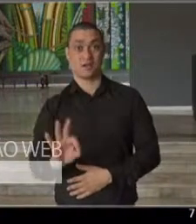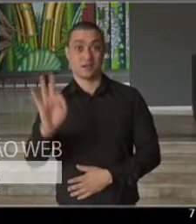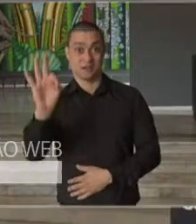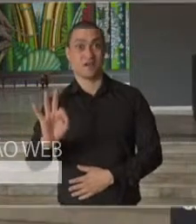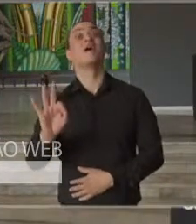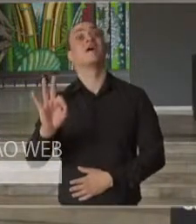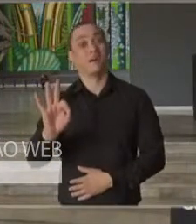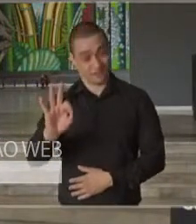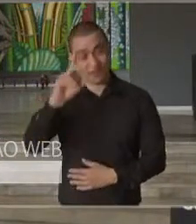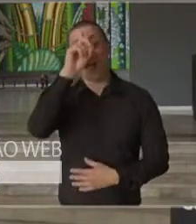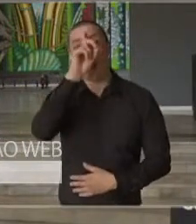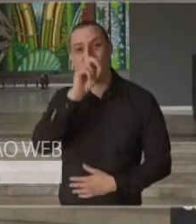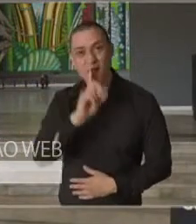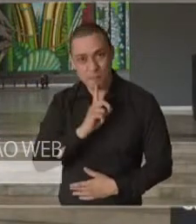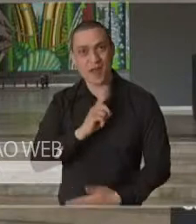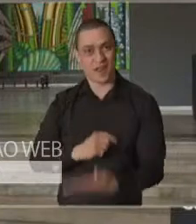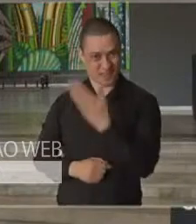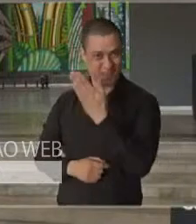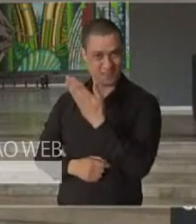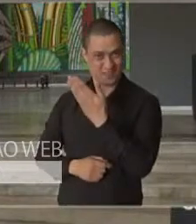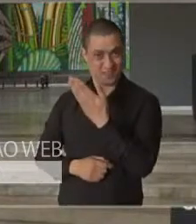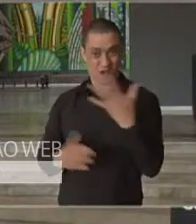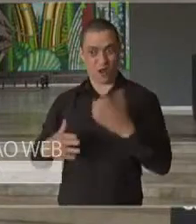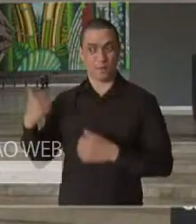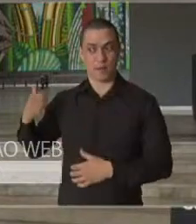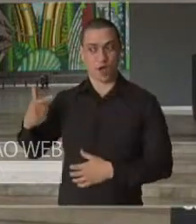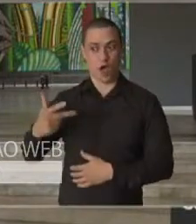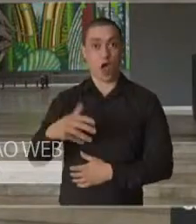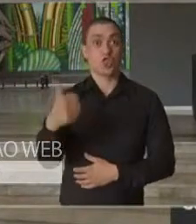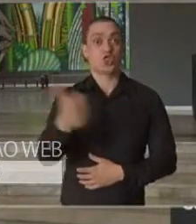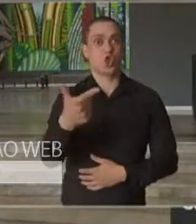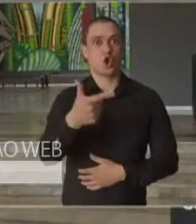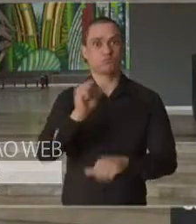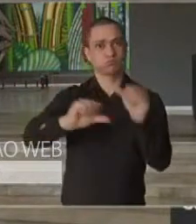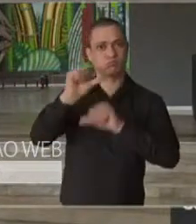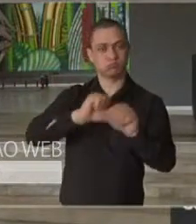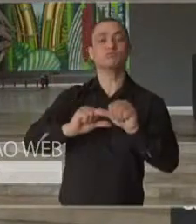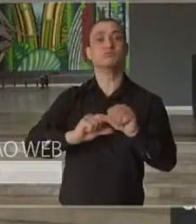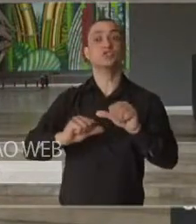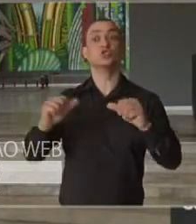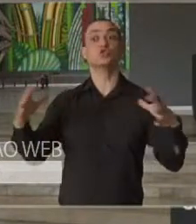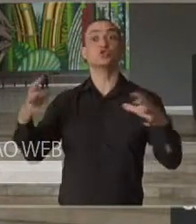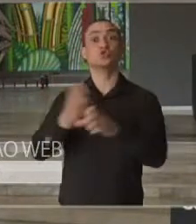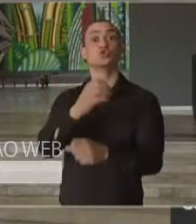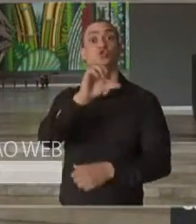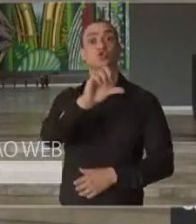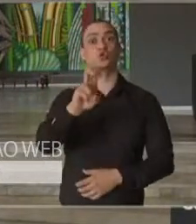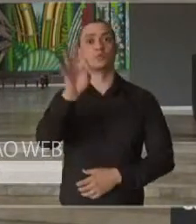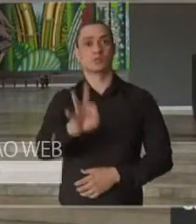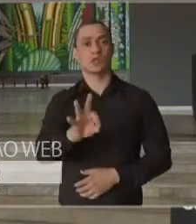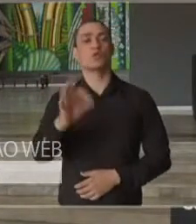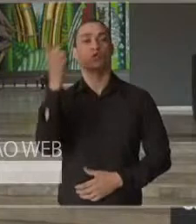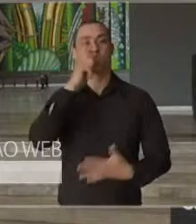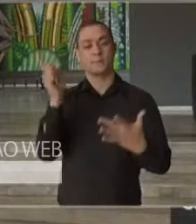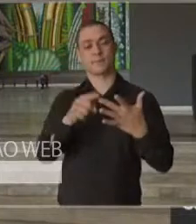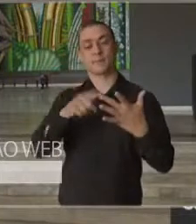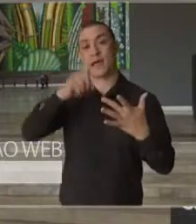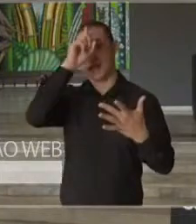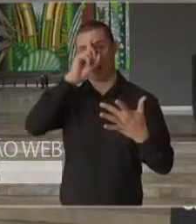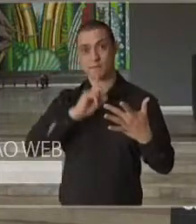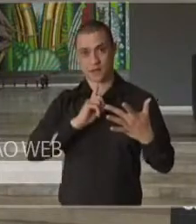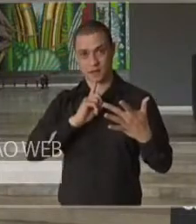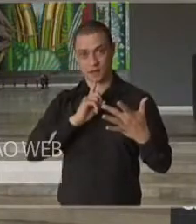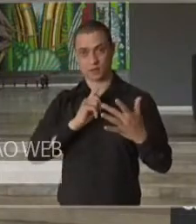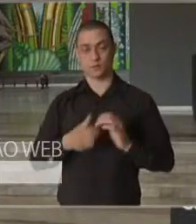da população com essa 12ª atualização passam a estar na etapa amarela,